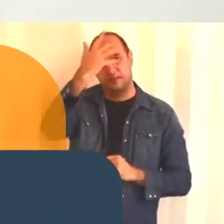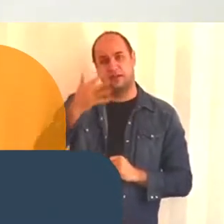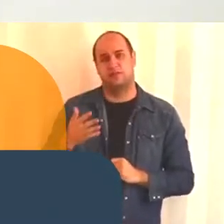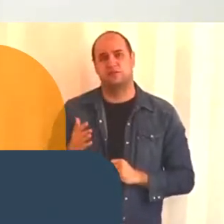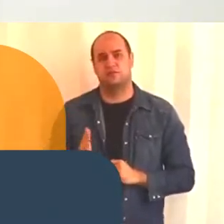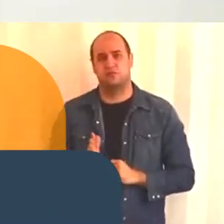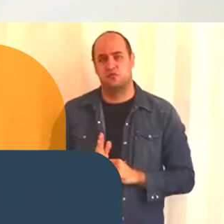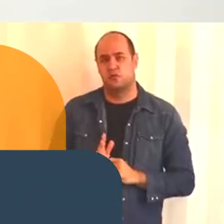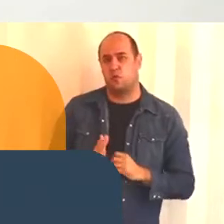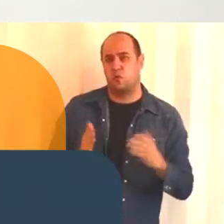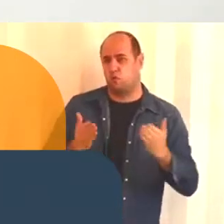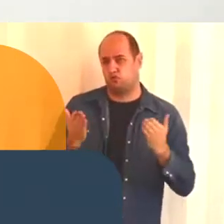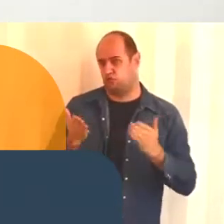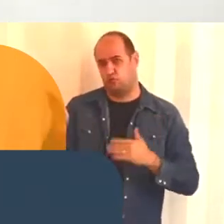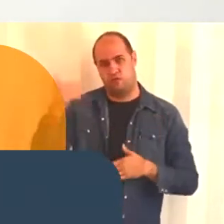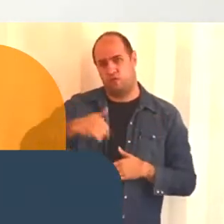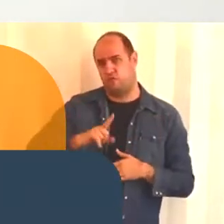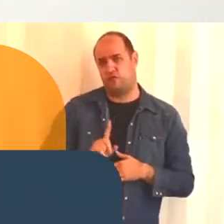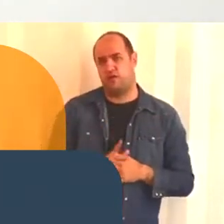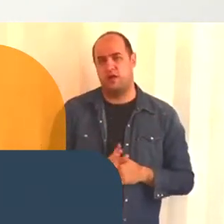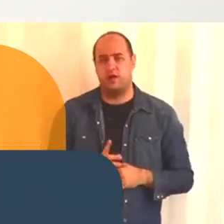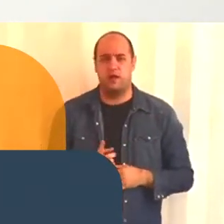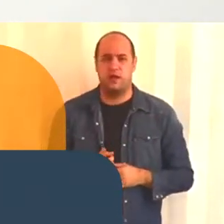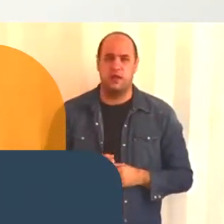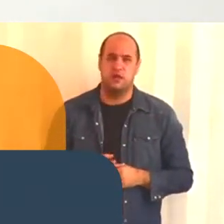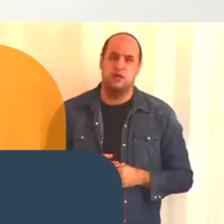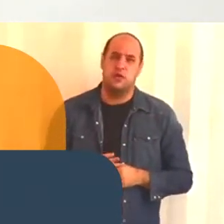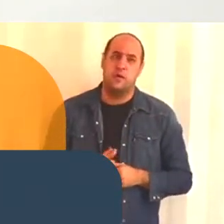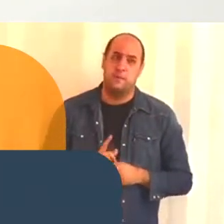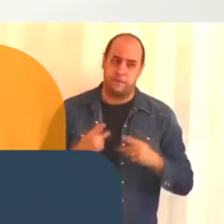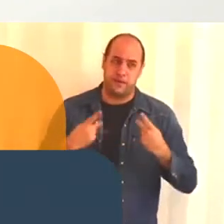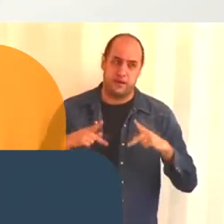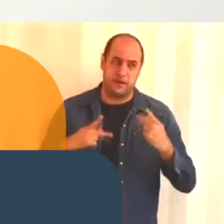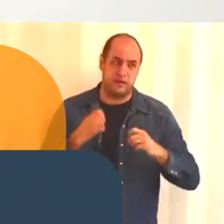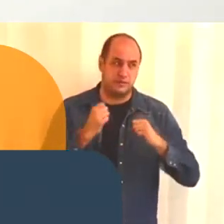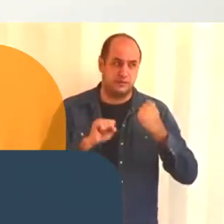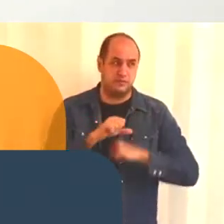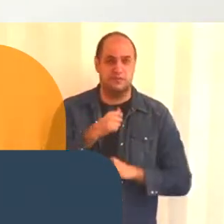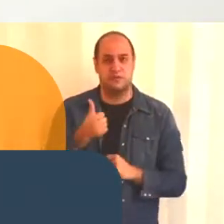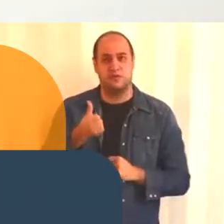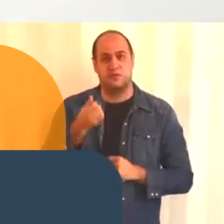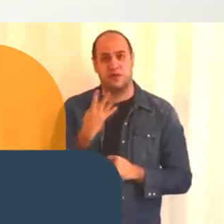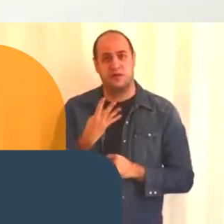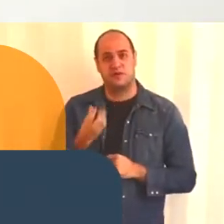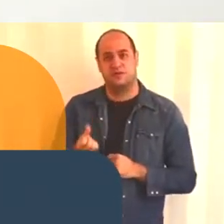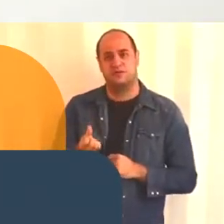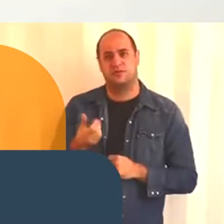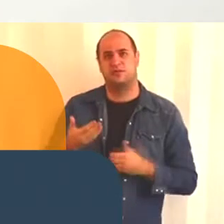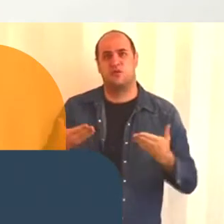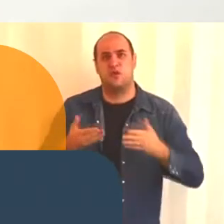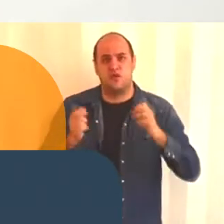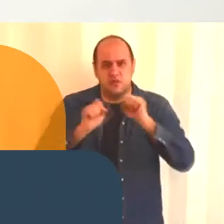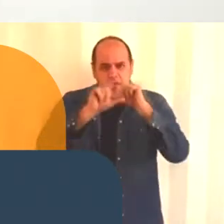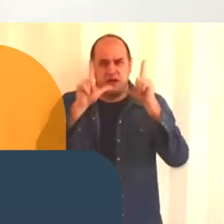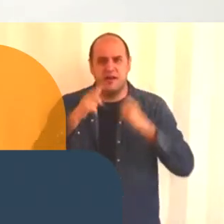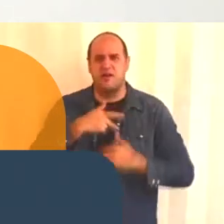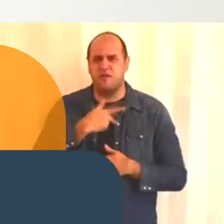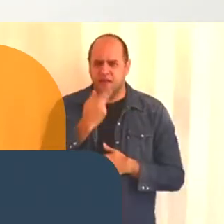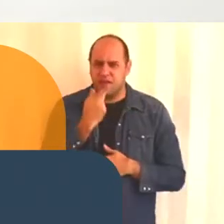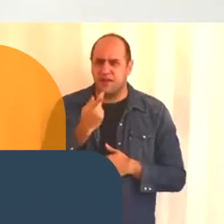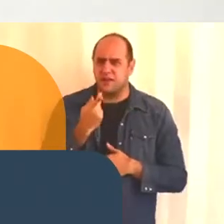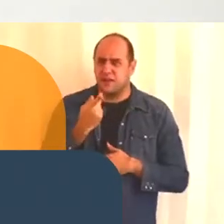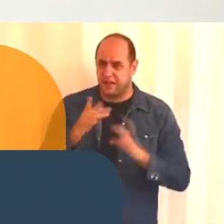explicado pelo reverendo Robert, estaria expondo esse salmo. E eu, conversando com ele pela manhã, disse que se